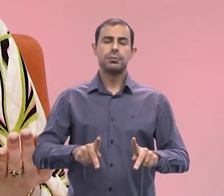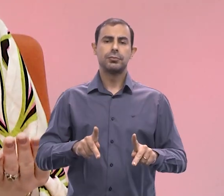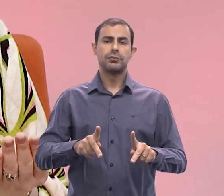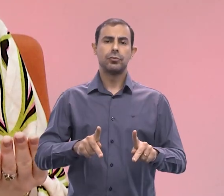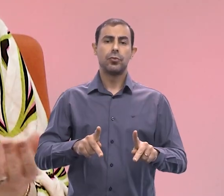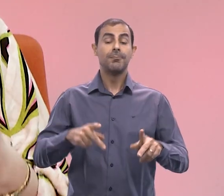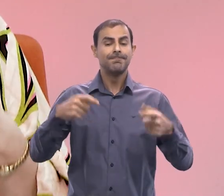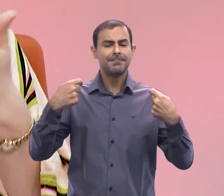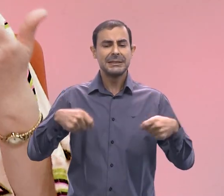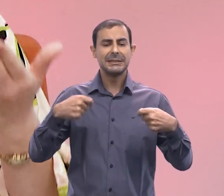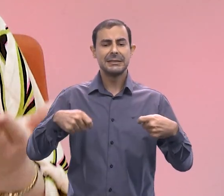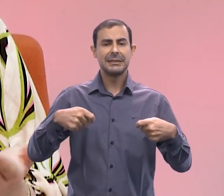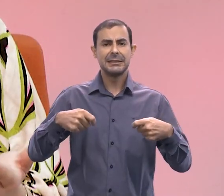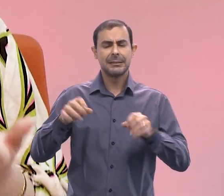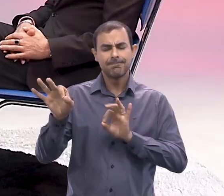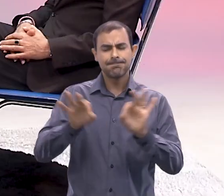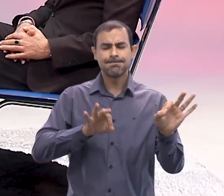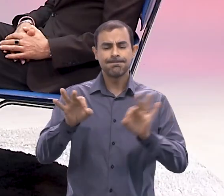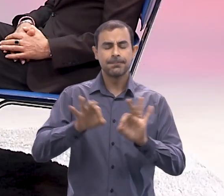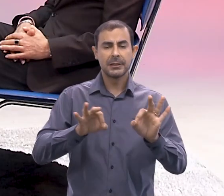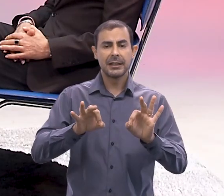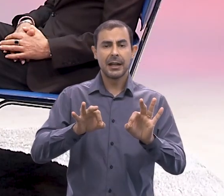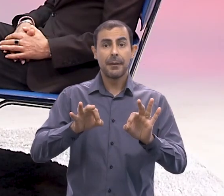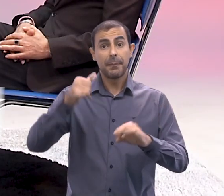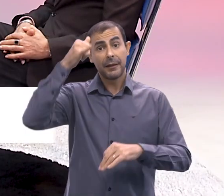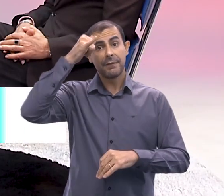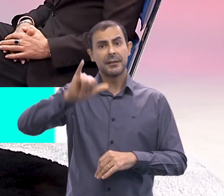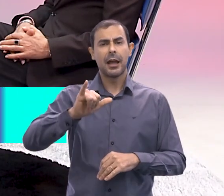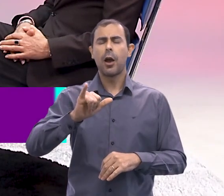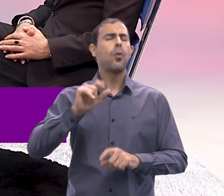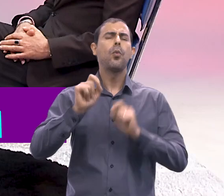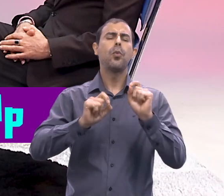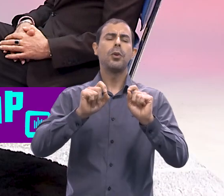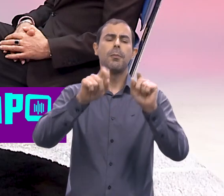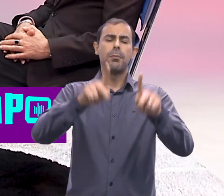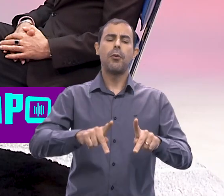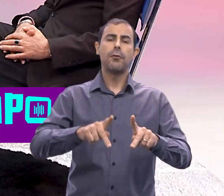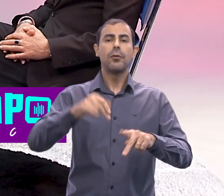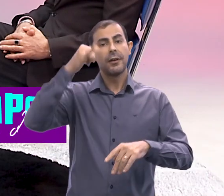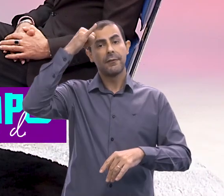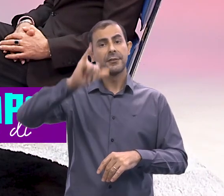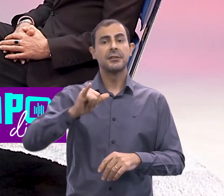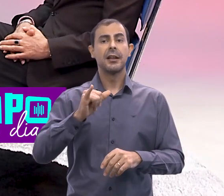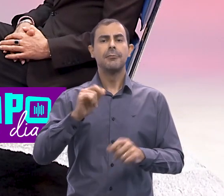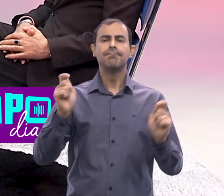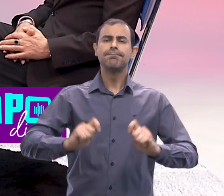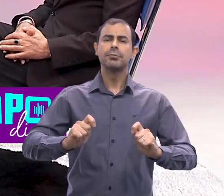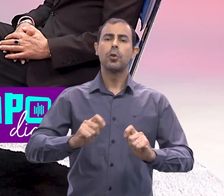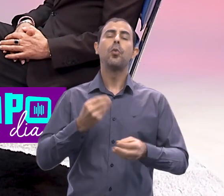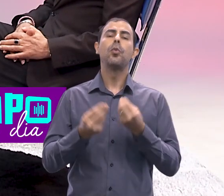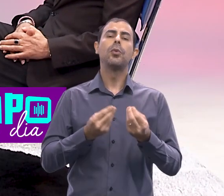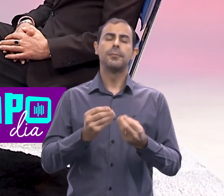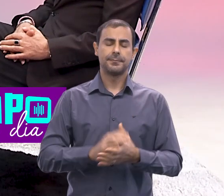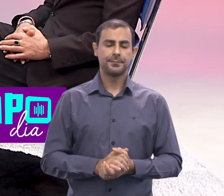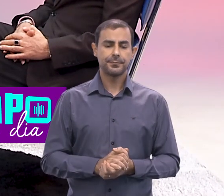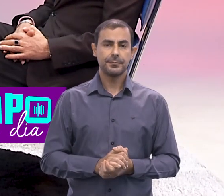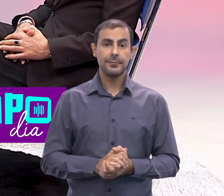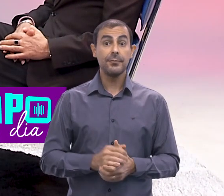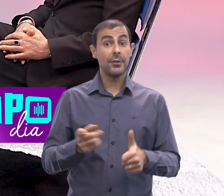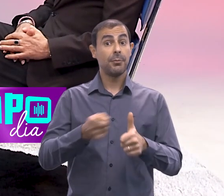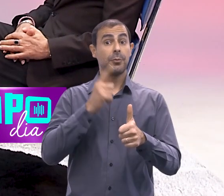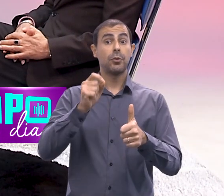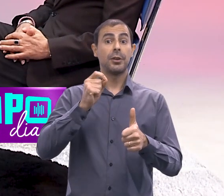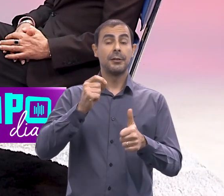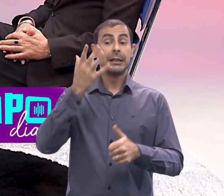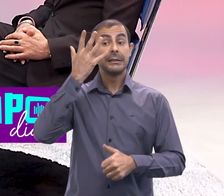a população precisa se preparar em relação a isso, né? O que a gente pode fazer, Edilson? Bom, em primeiro lugar, nós precisamos